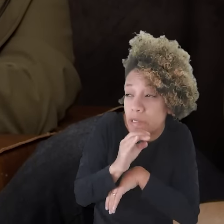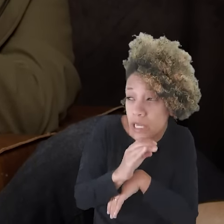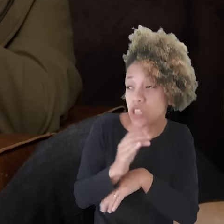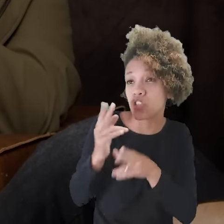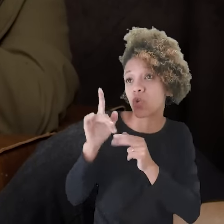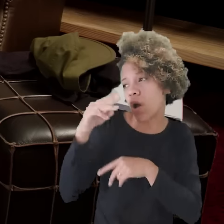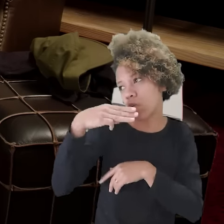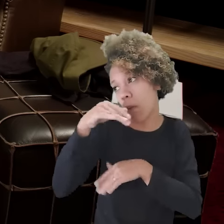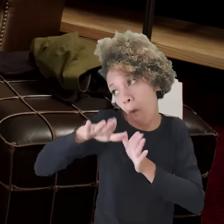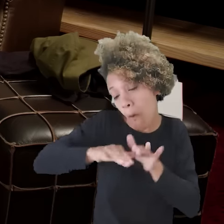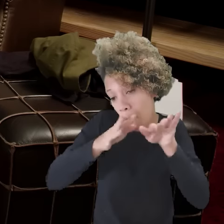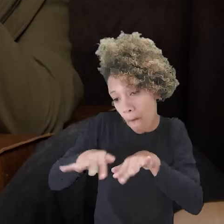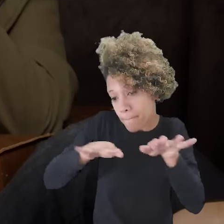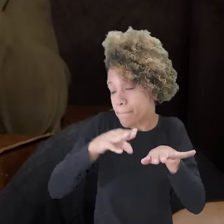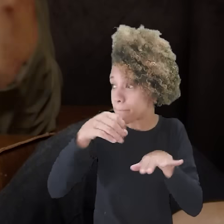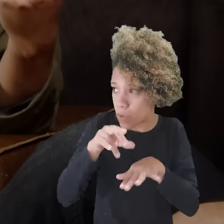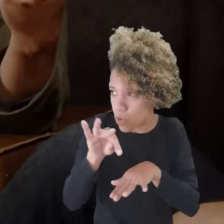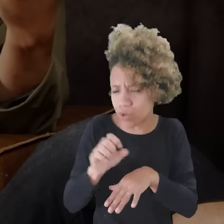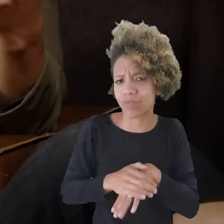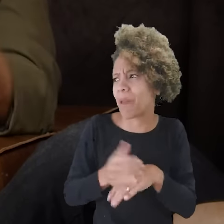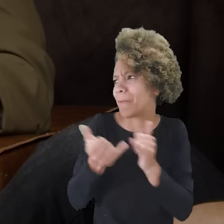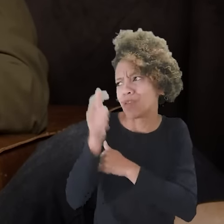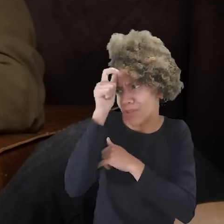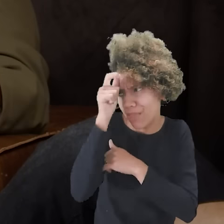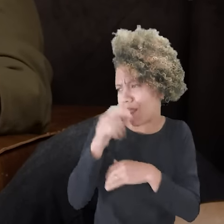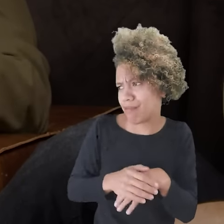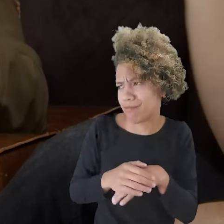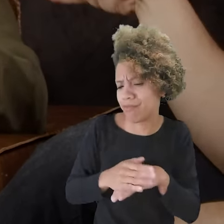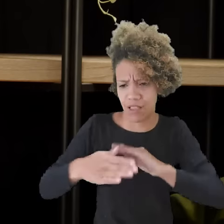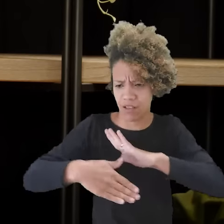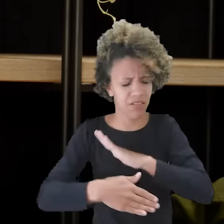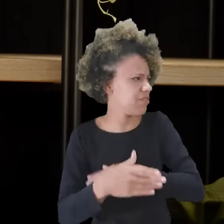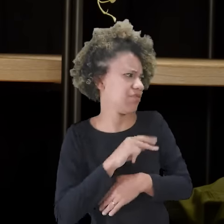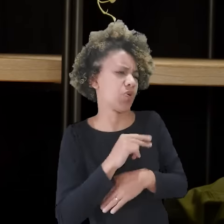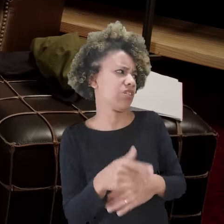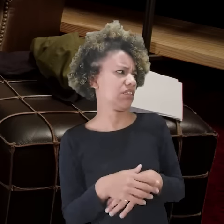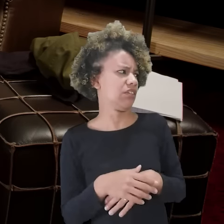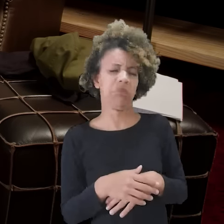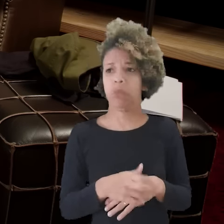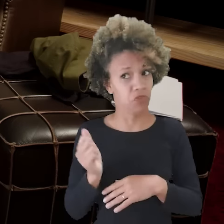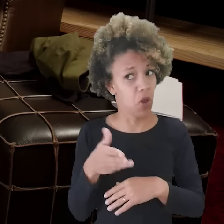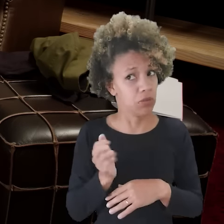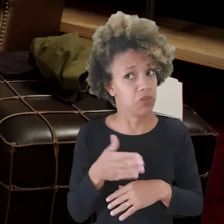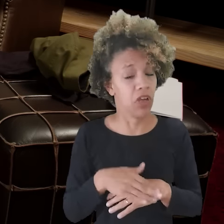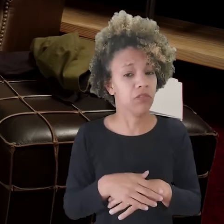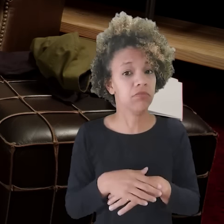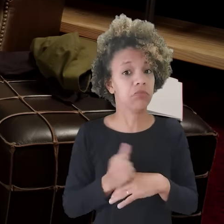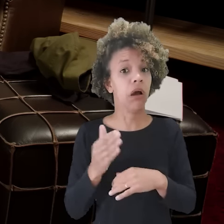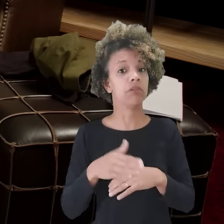do amor é a mesma espécie esse tubarão ele é o satanás são duas espécie humana o cara é Tubarão cara primeira fala é muito e